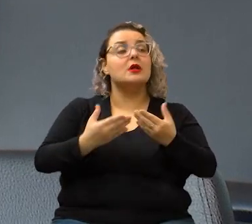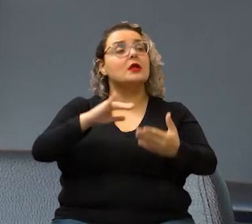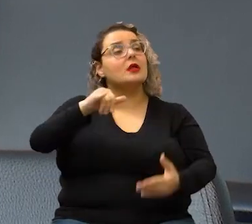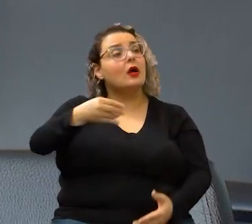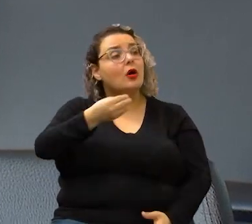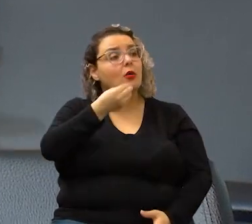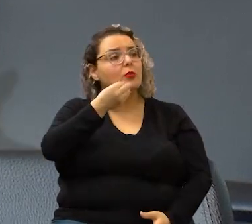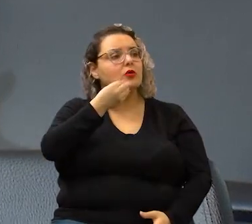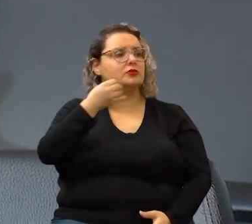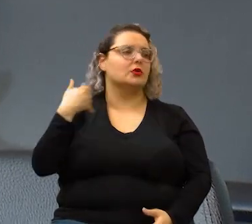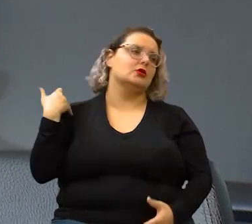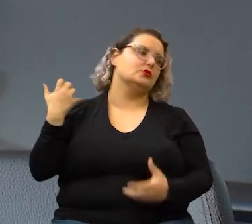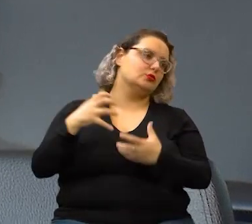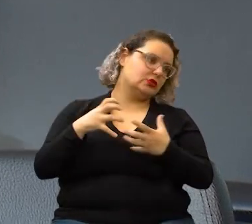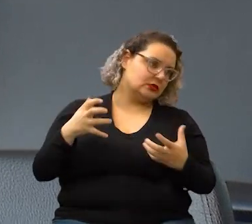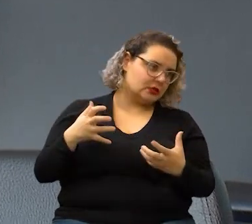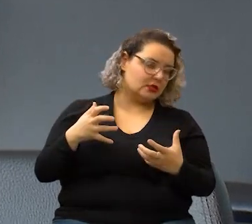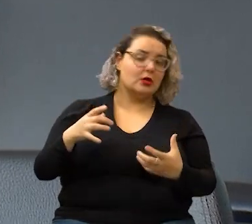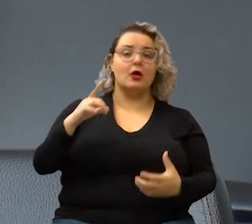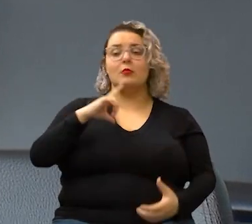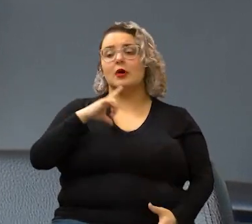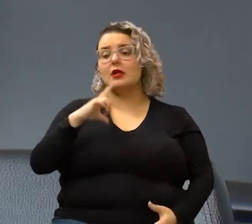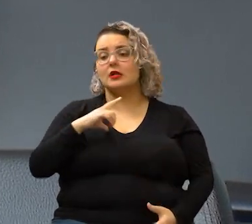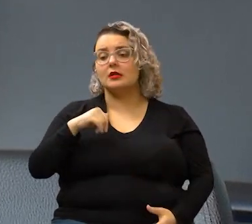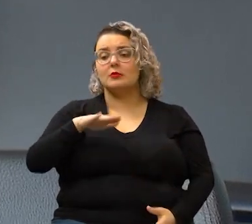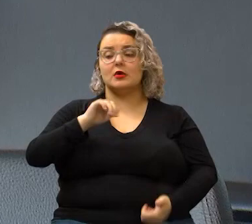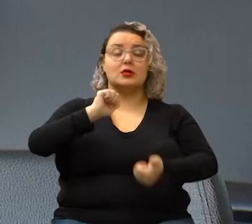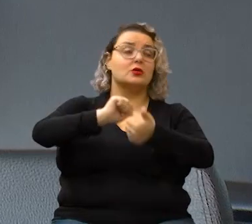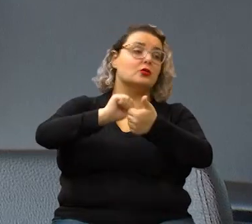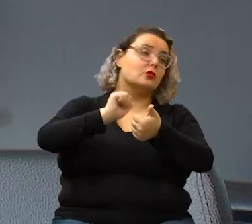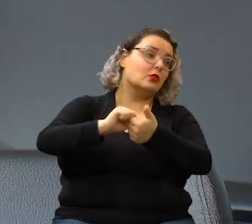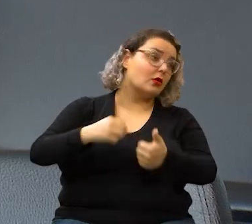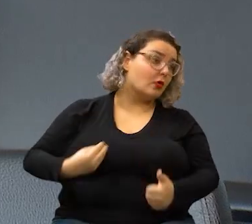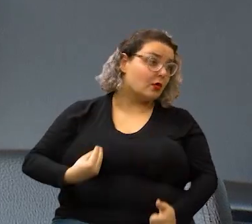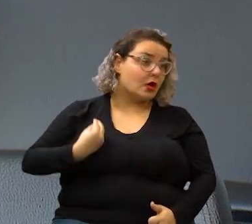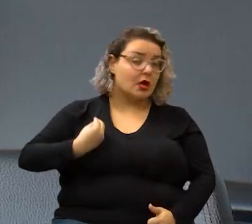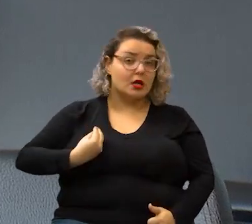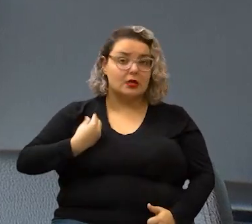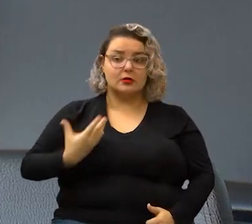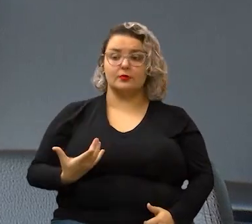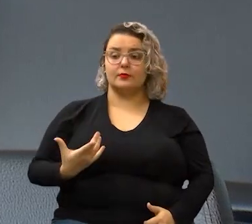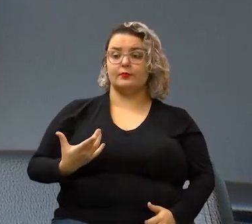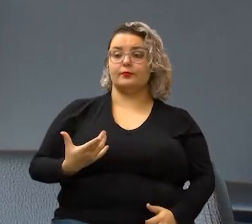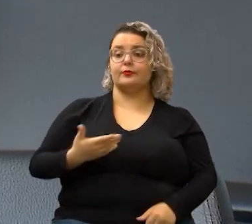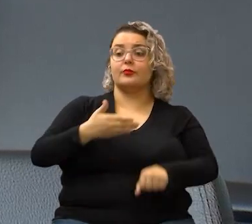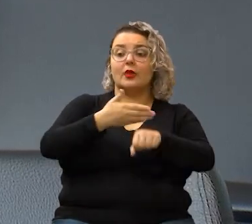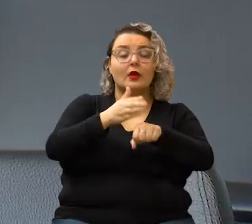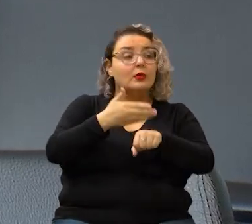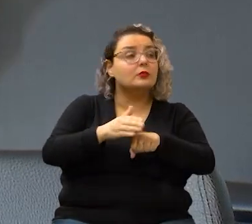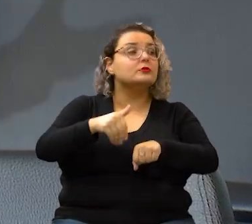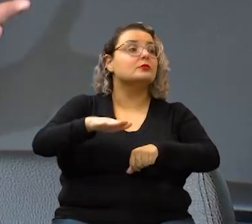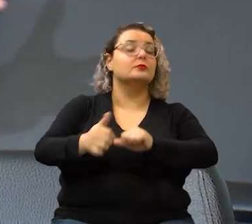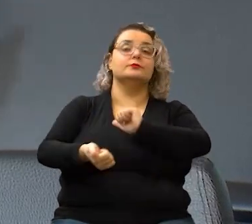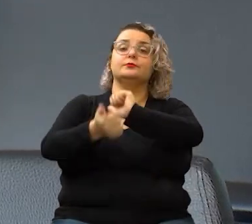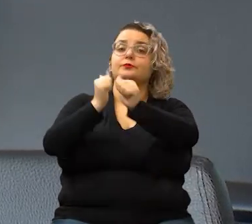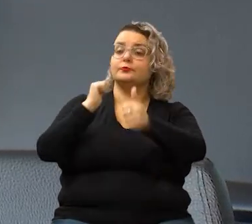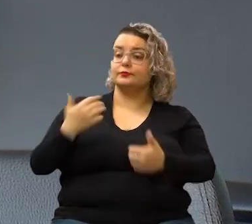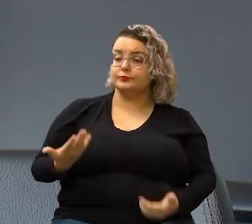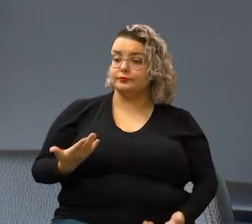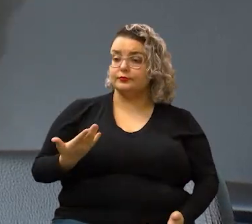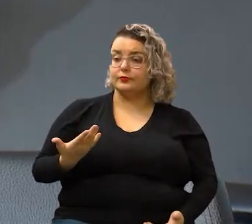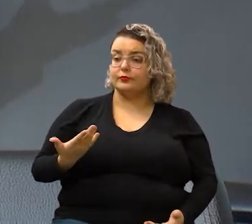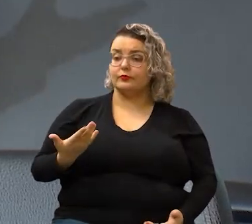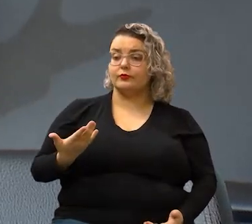mais oportunidade para os idosos, para que eles tenham mais qualidade de vida, que eles praticam mais